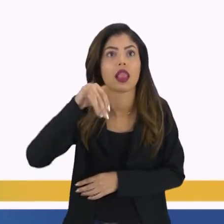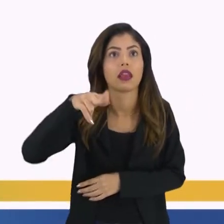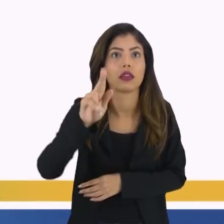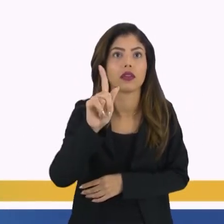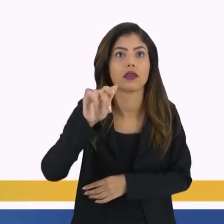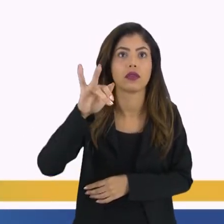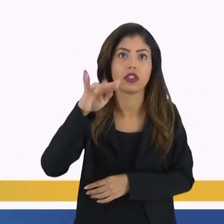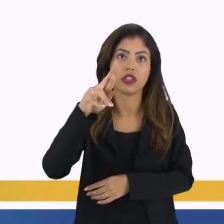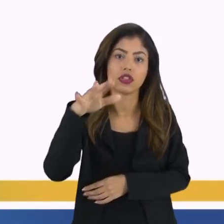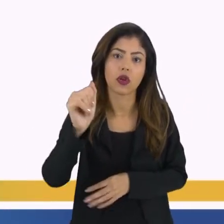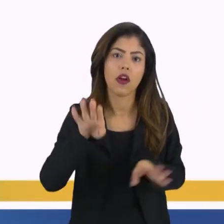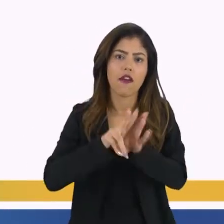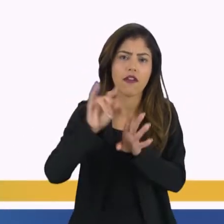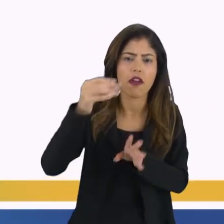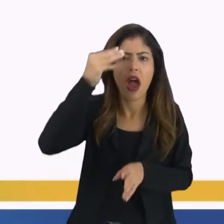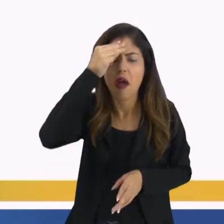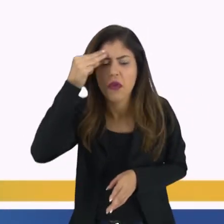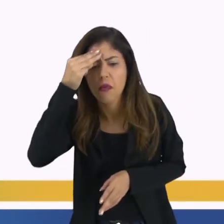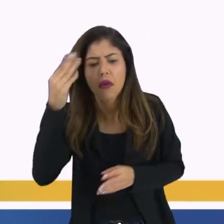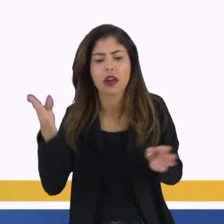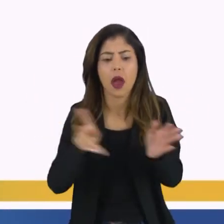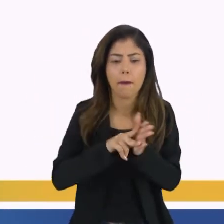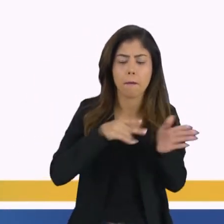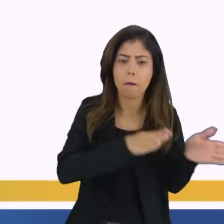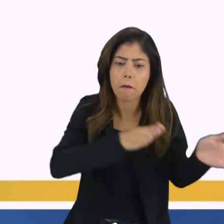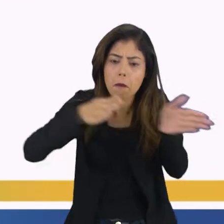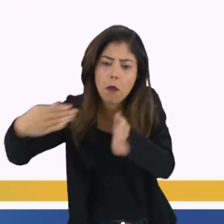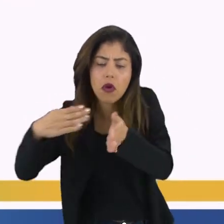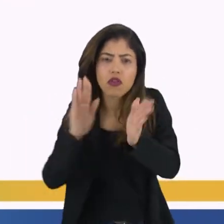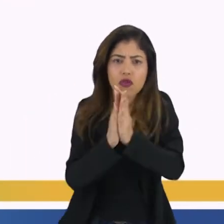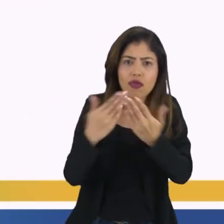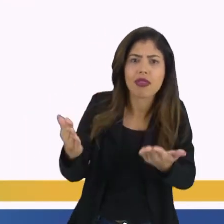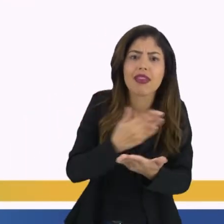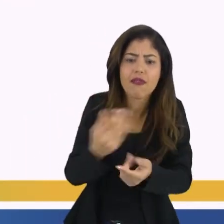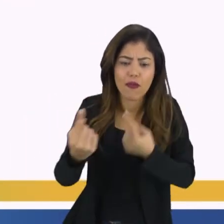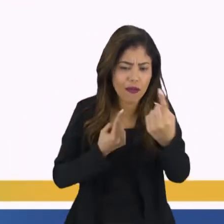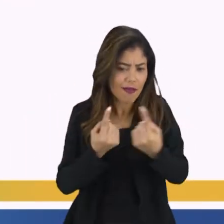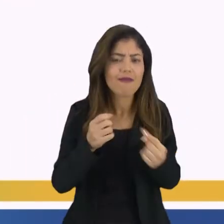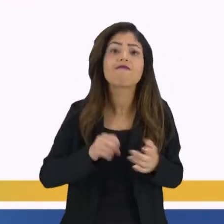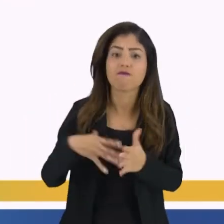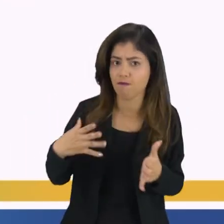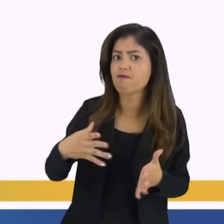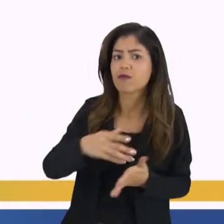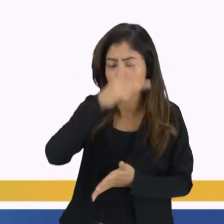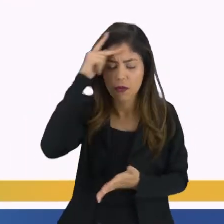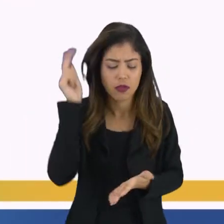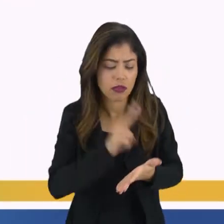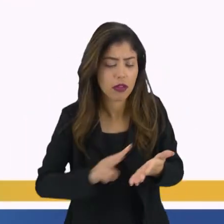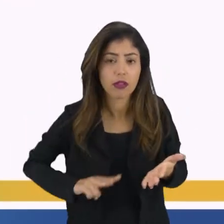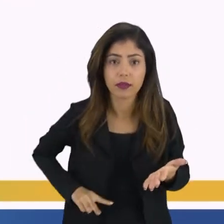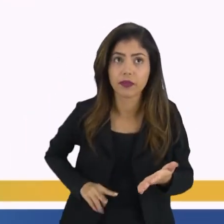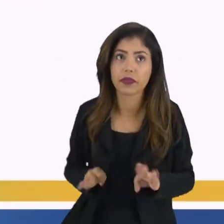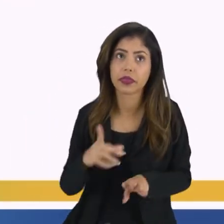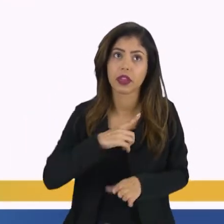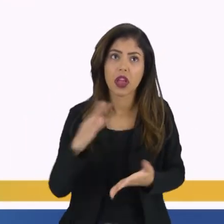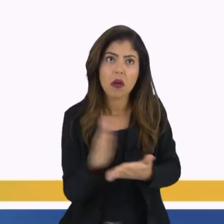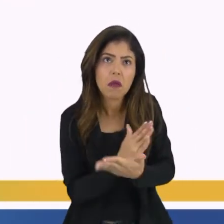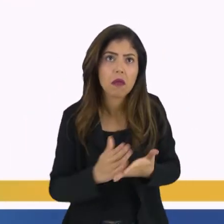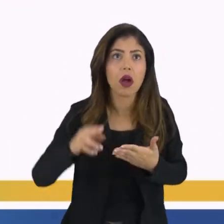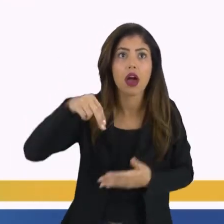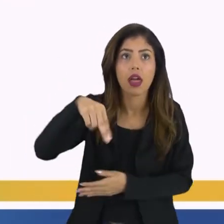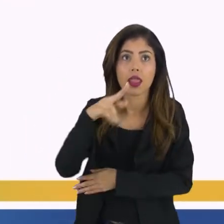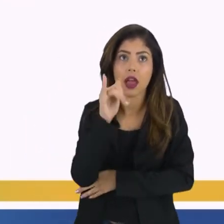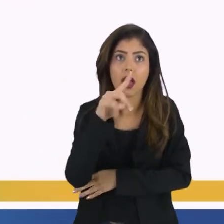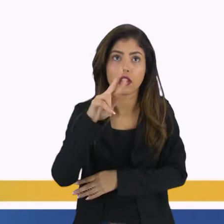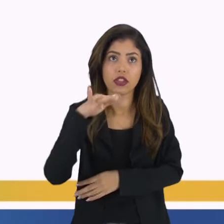Memórias Póstumas, em algumas passagens ele explica o próprio livro, ele conversa muito com o leitor. Nós vamos ter ali a narrativa não linear,